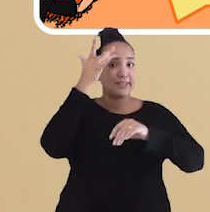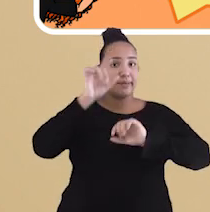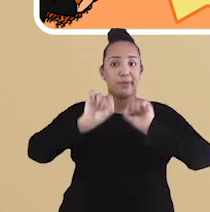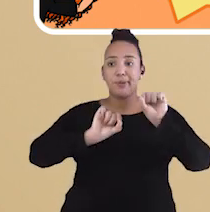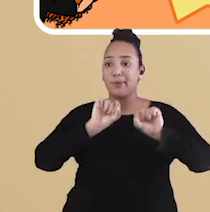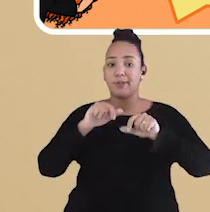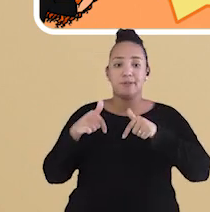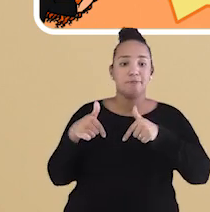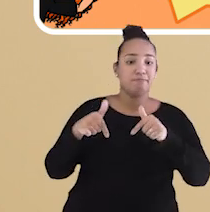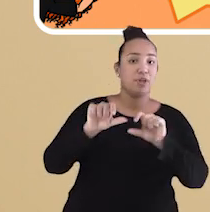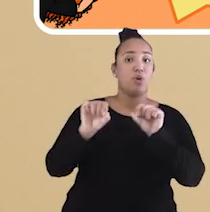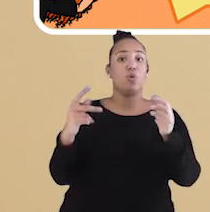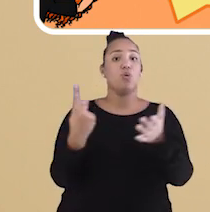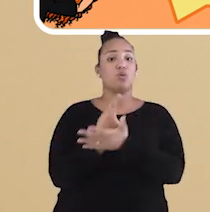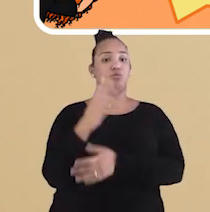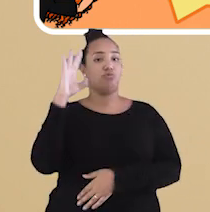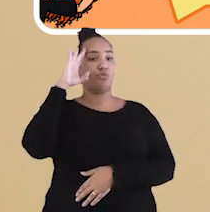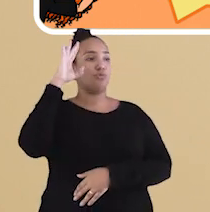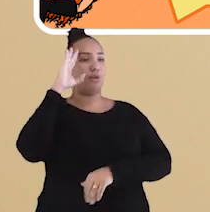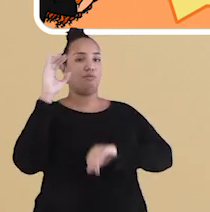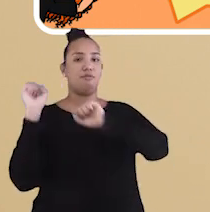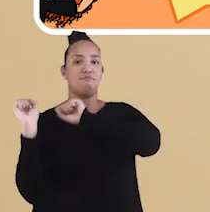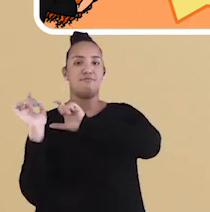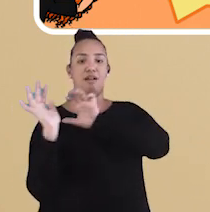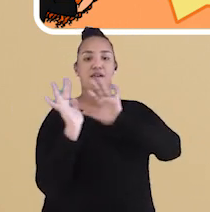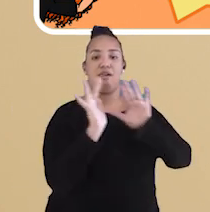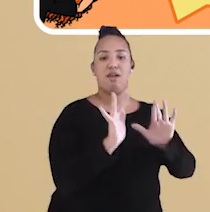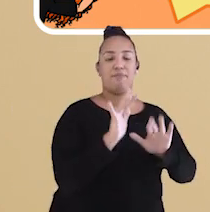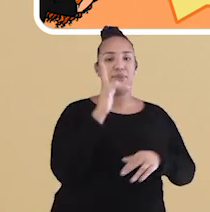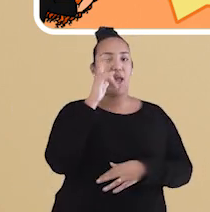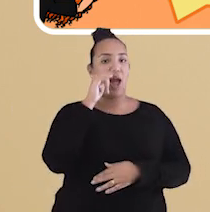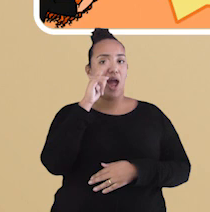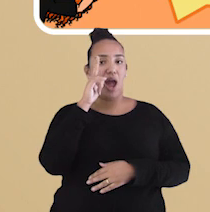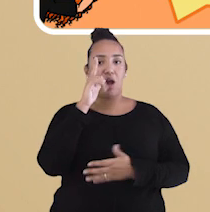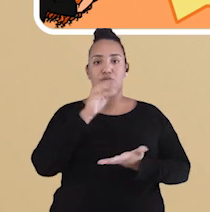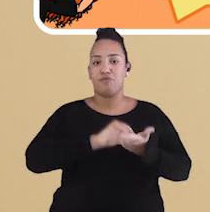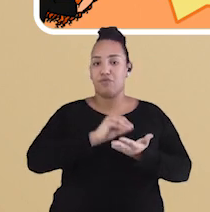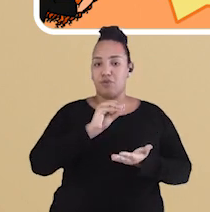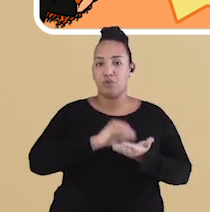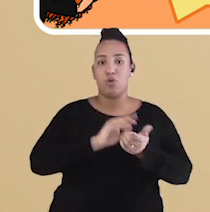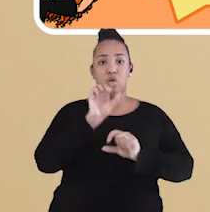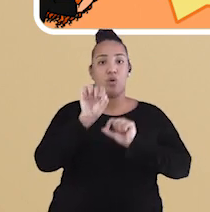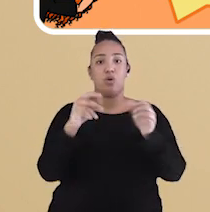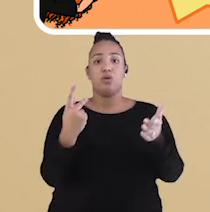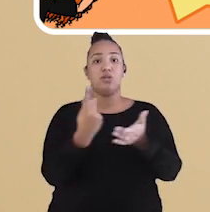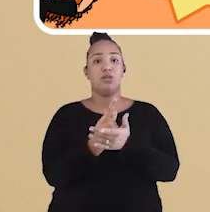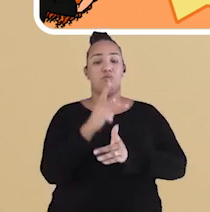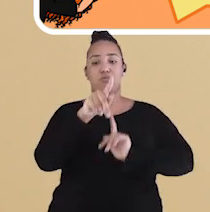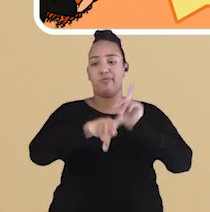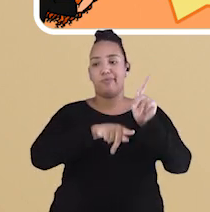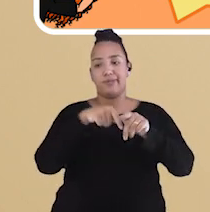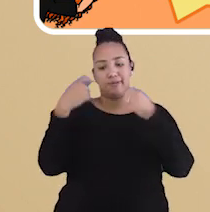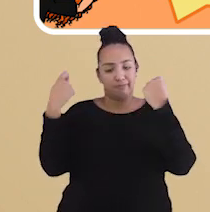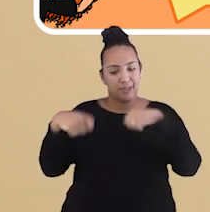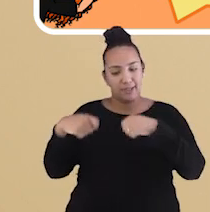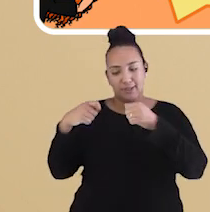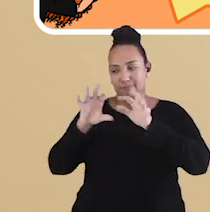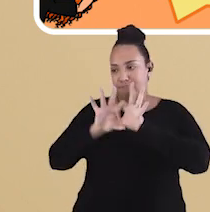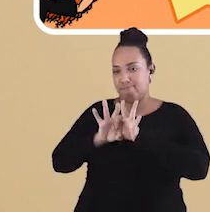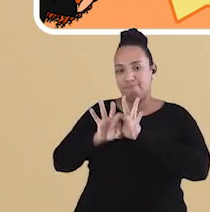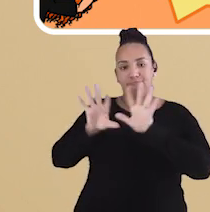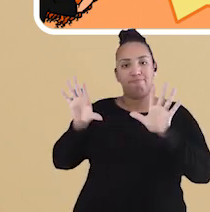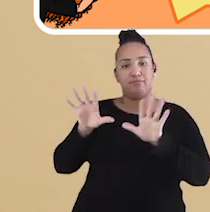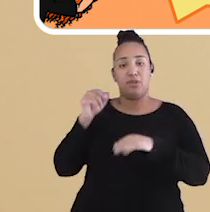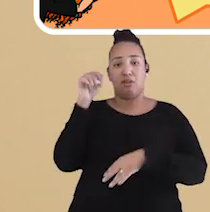foi ali que os homens de Cortés atacaram. Cortaram a água da cidade, fazendo com que a população se rendesse. Eles